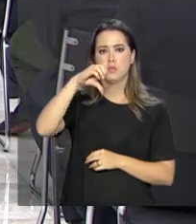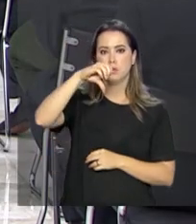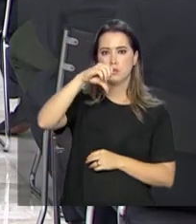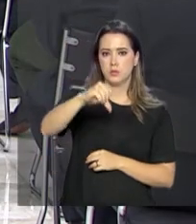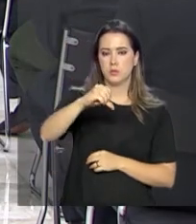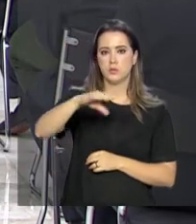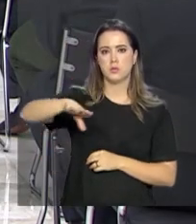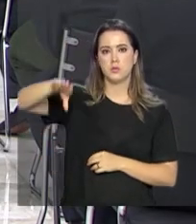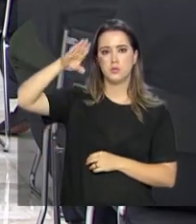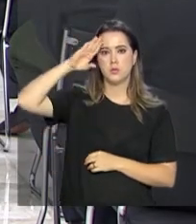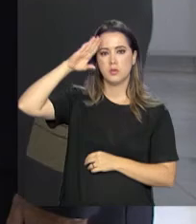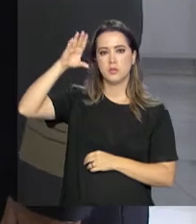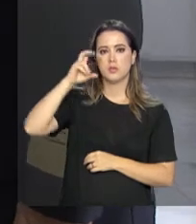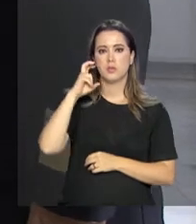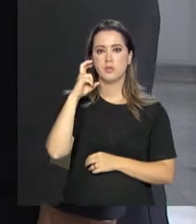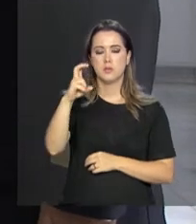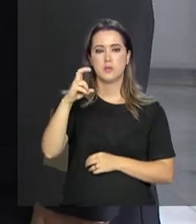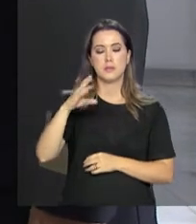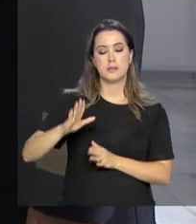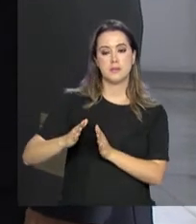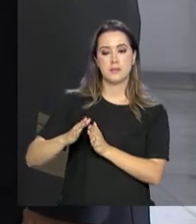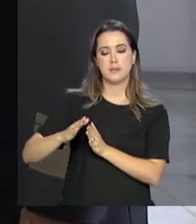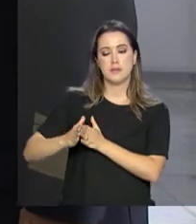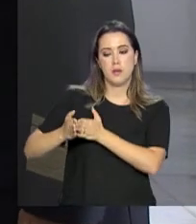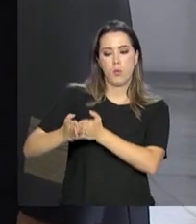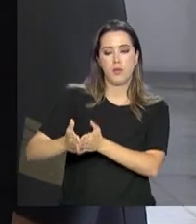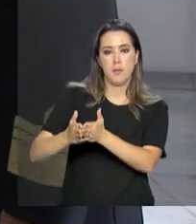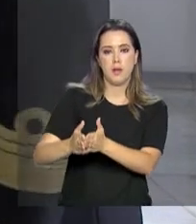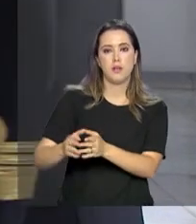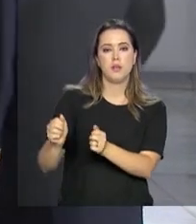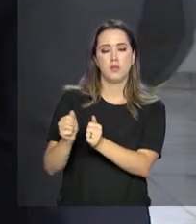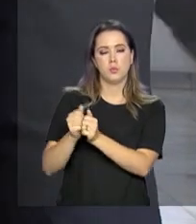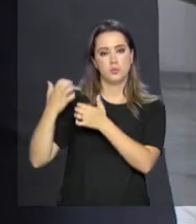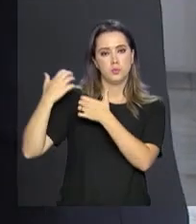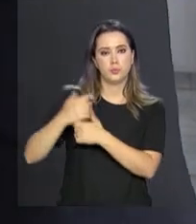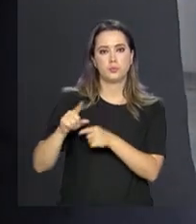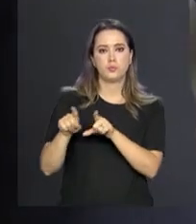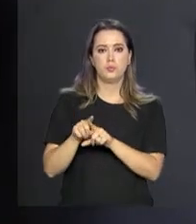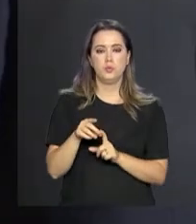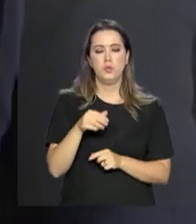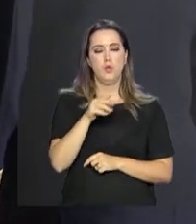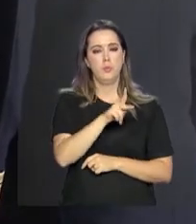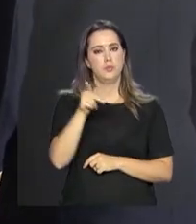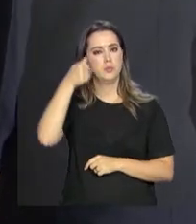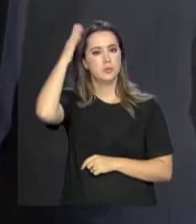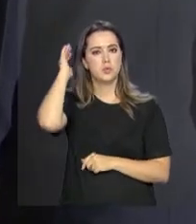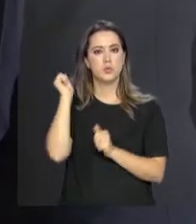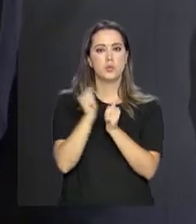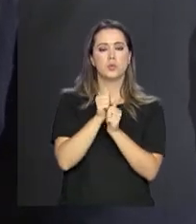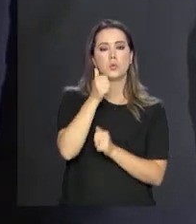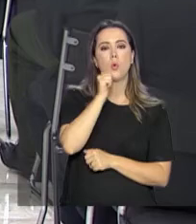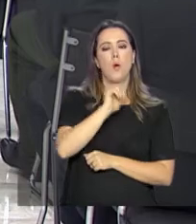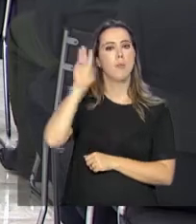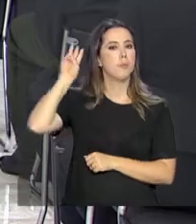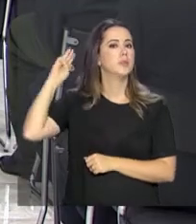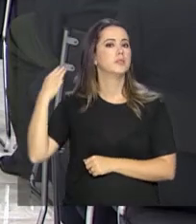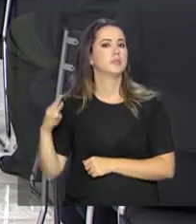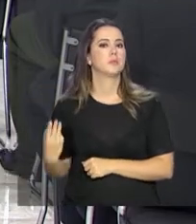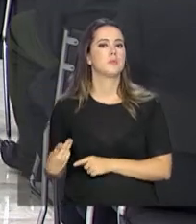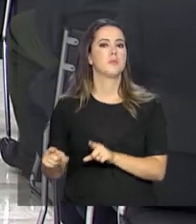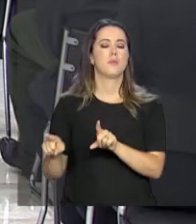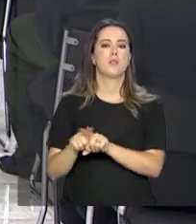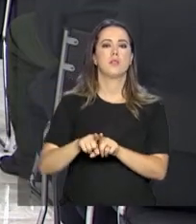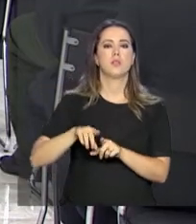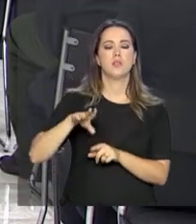marinha recém-promovidos tv ele estava acompanhado da primeira dama e do ministro da defesa joaquim silva e lona a